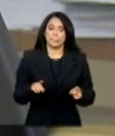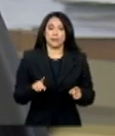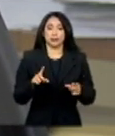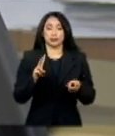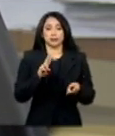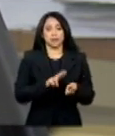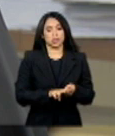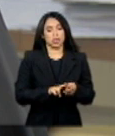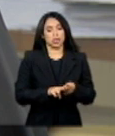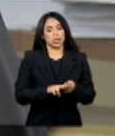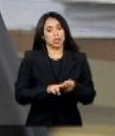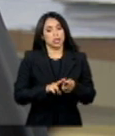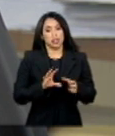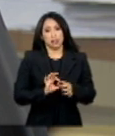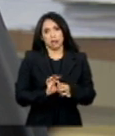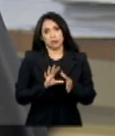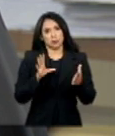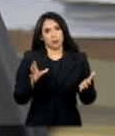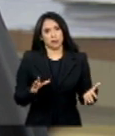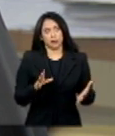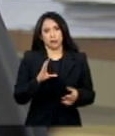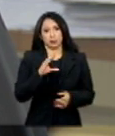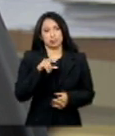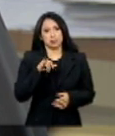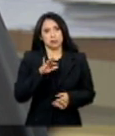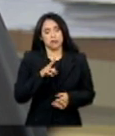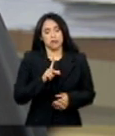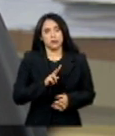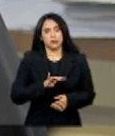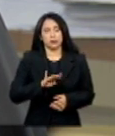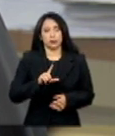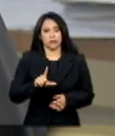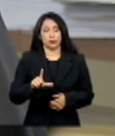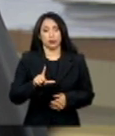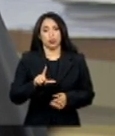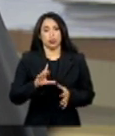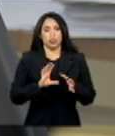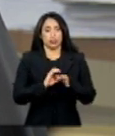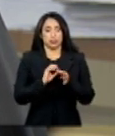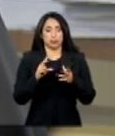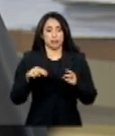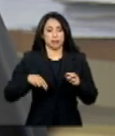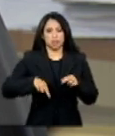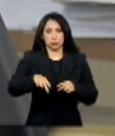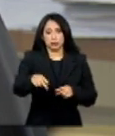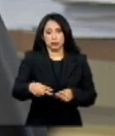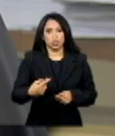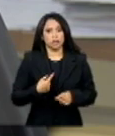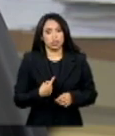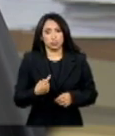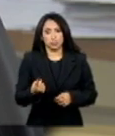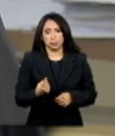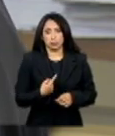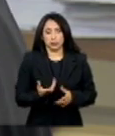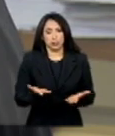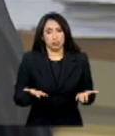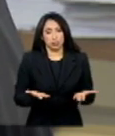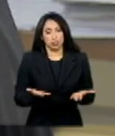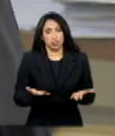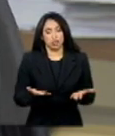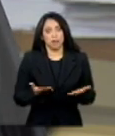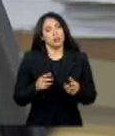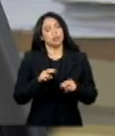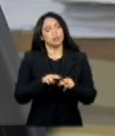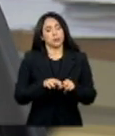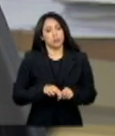civis incluindo sá incluindo as liberdades de ir de expressão e associação a razão pela qual é